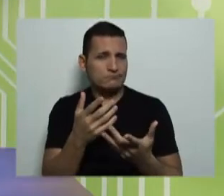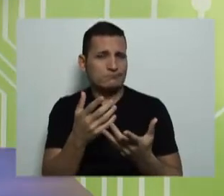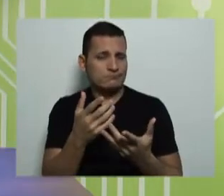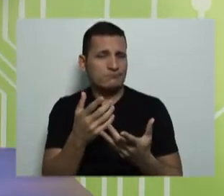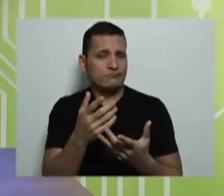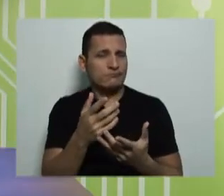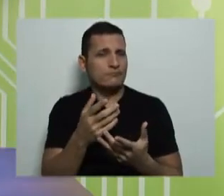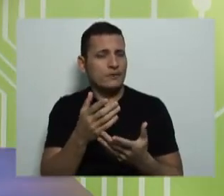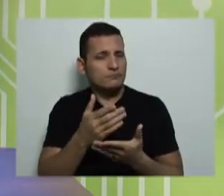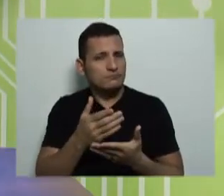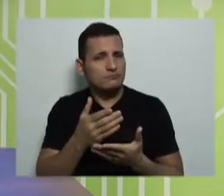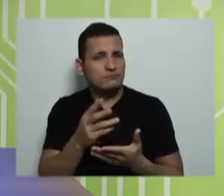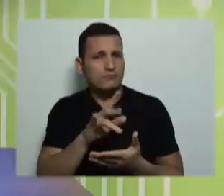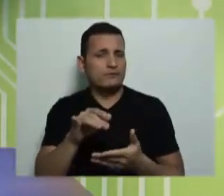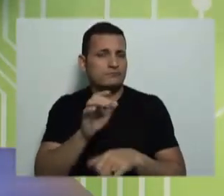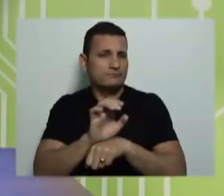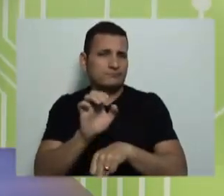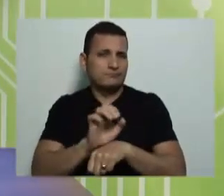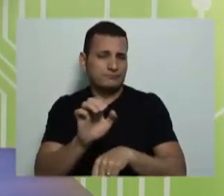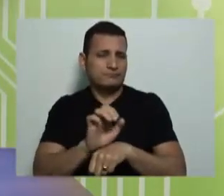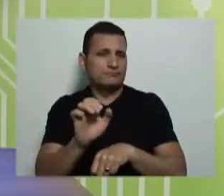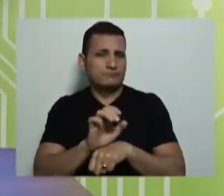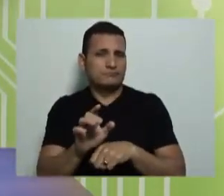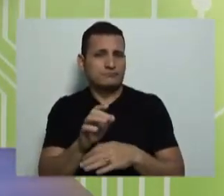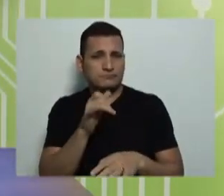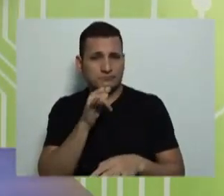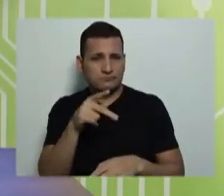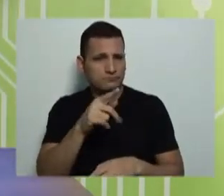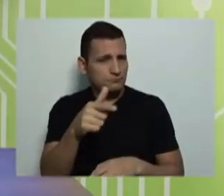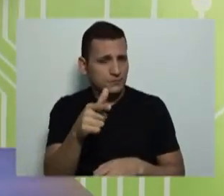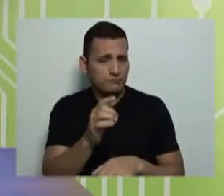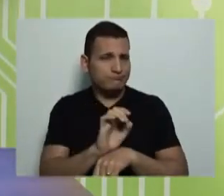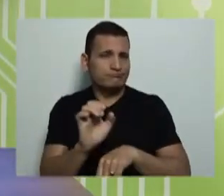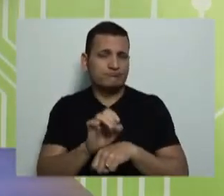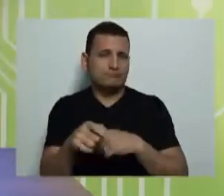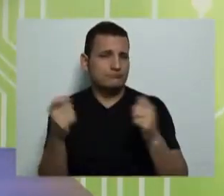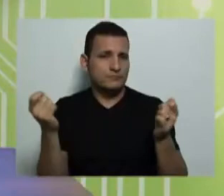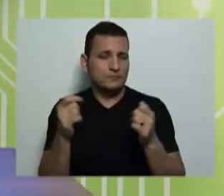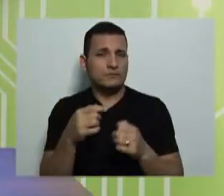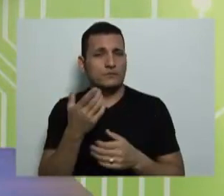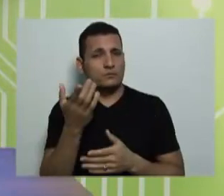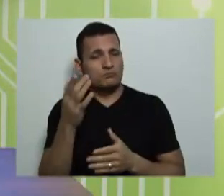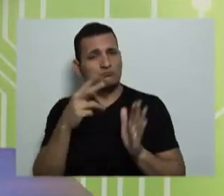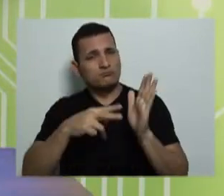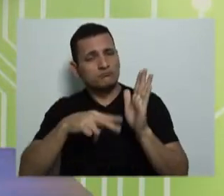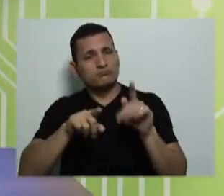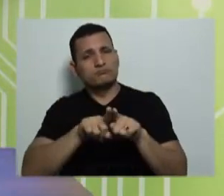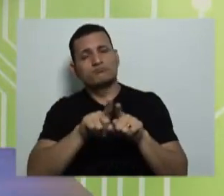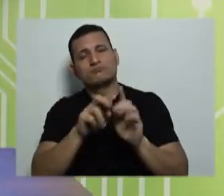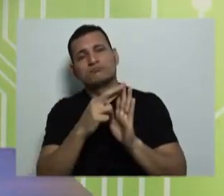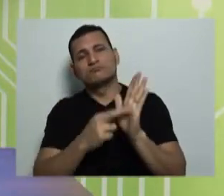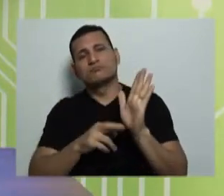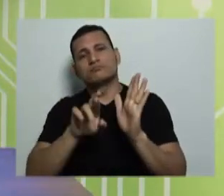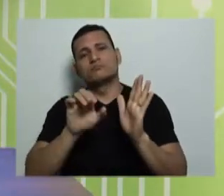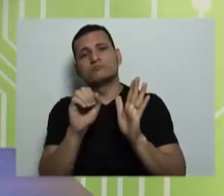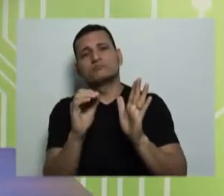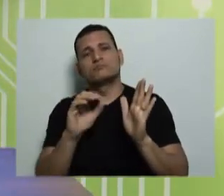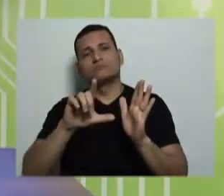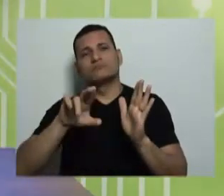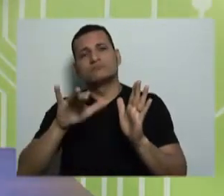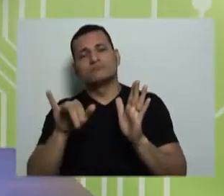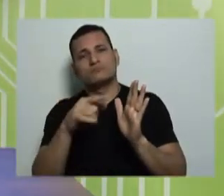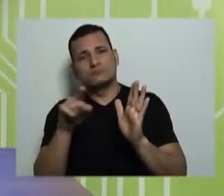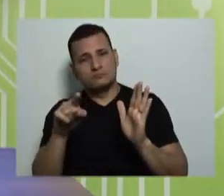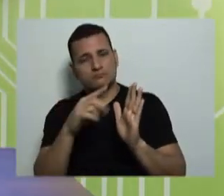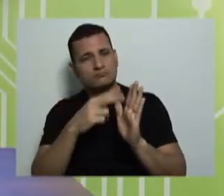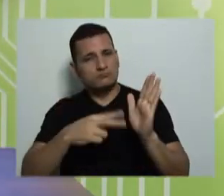são as obrigações de vocês. Qualquer dúvida, vocês vão poder estar procurando tanto a resolução como tirando aqui com a gente. Vamos agora partir